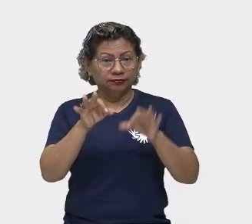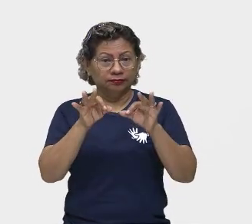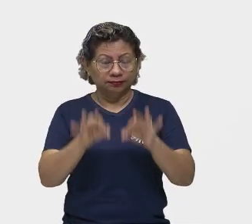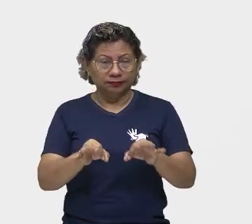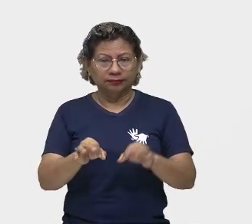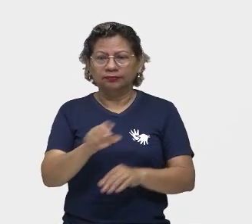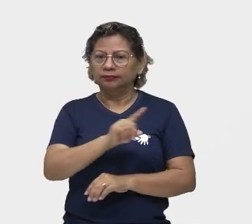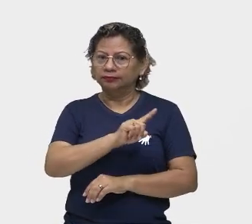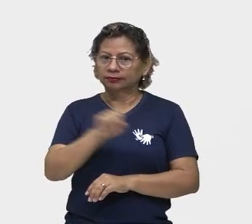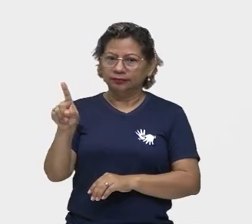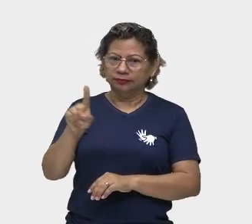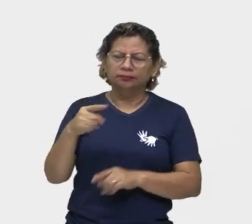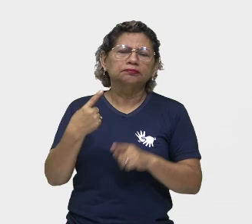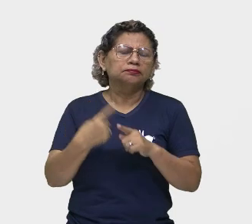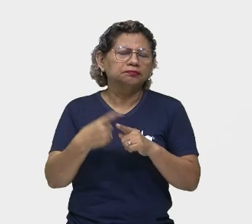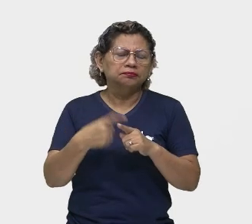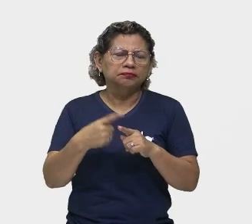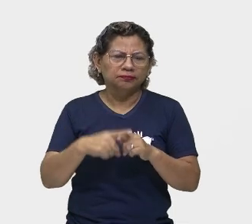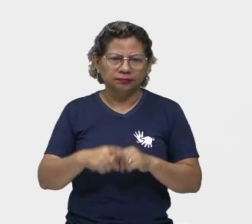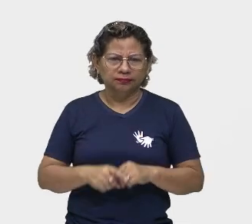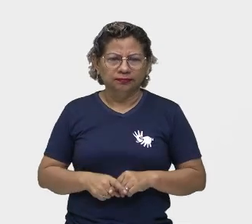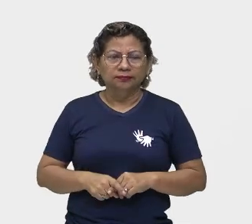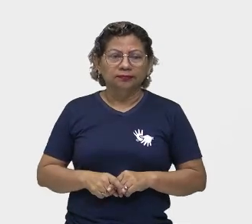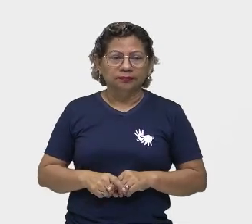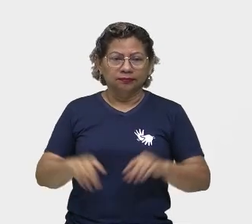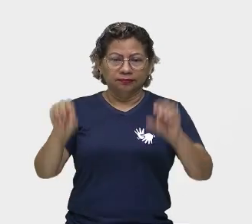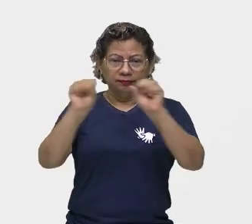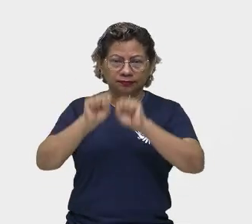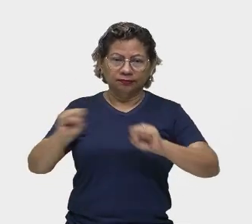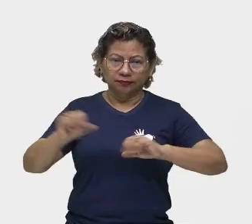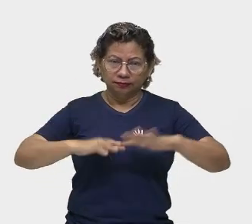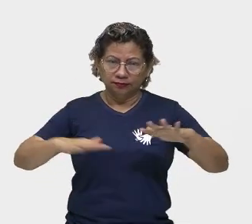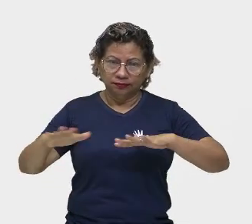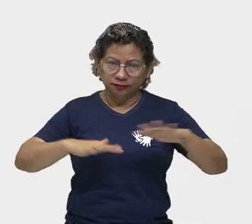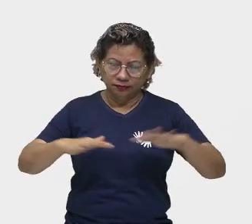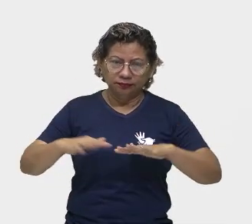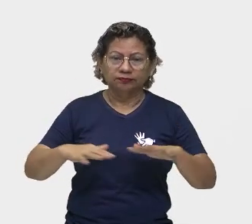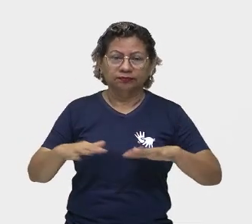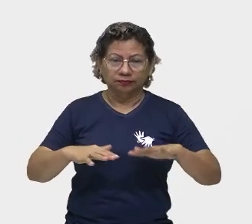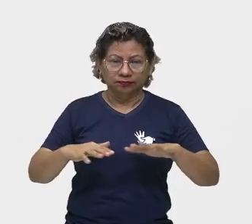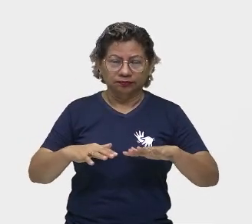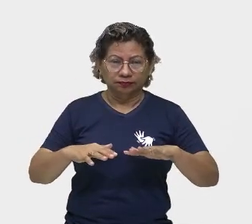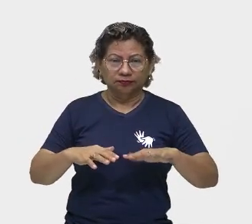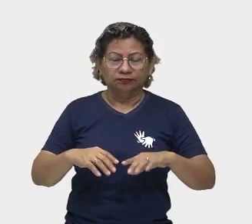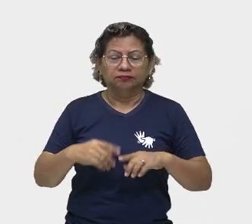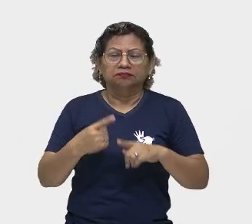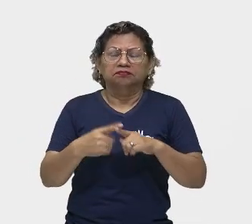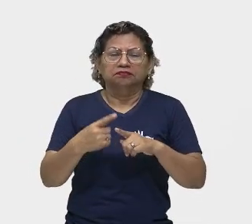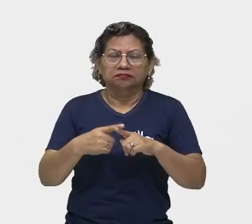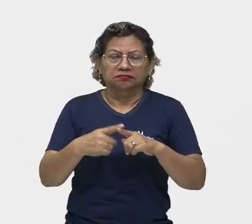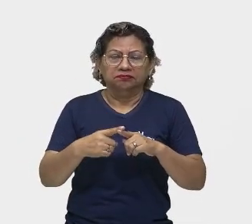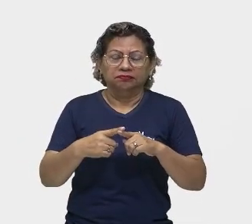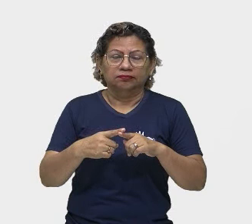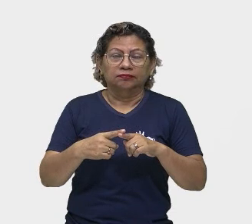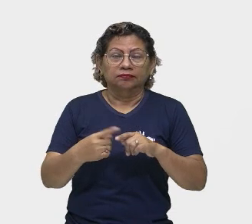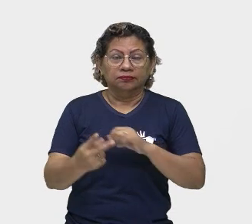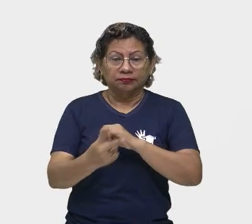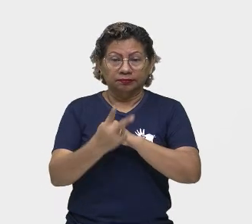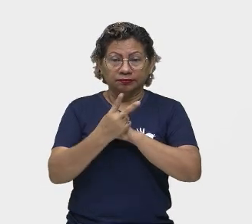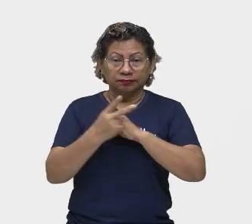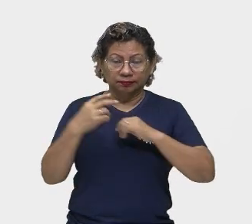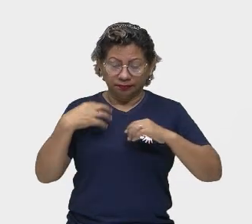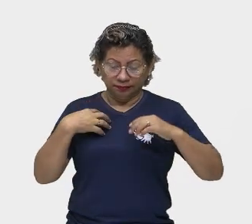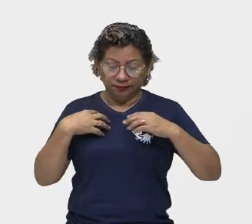correta é não porque não não é por que que eu sistema locomotor não atua somente na movimentação porque ele também vai proteger